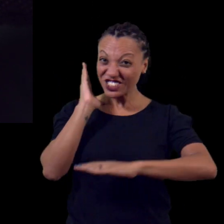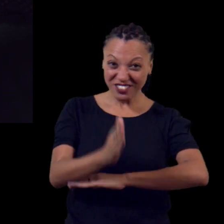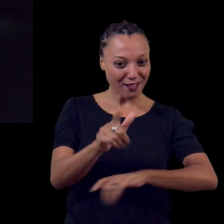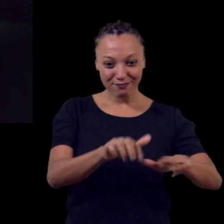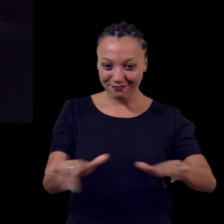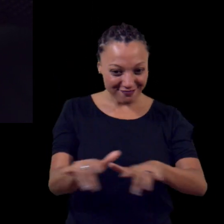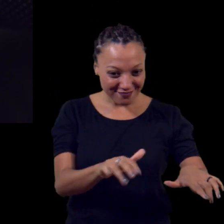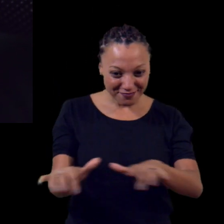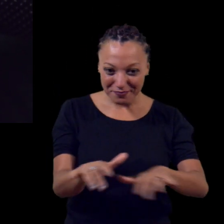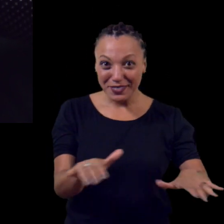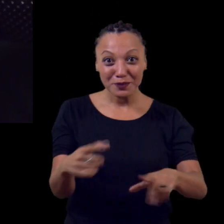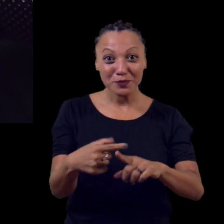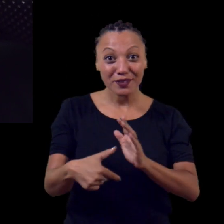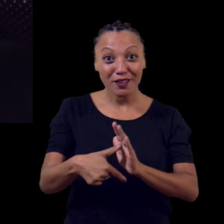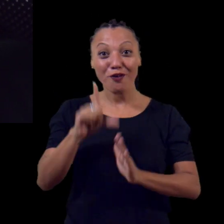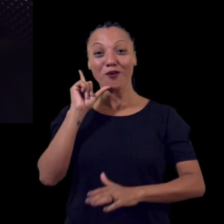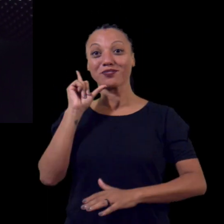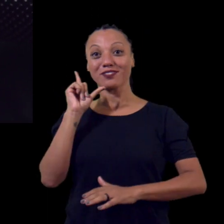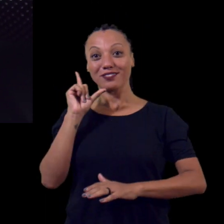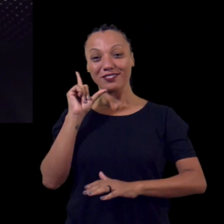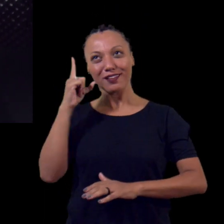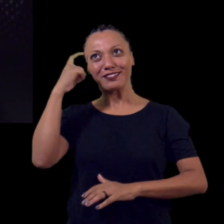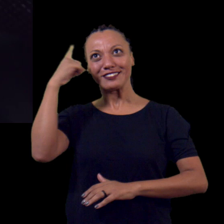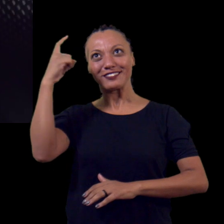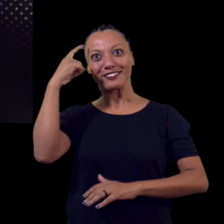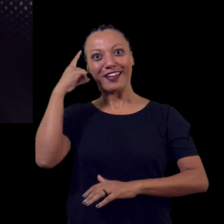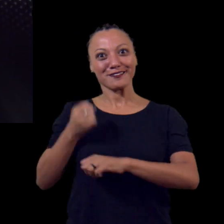que eu havia composto durante a madrugada.